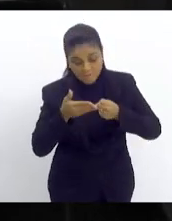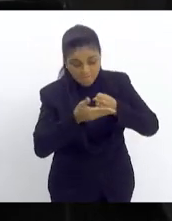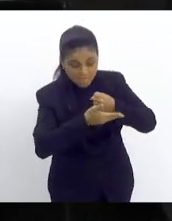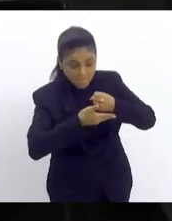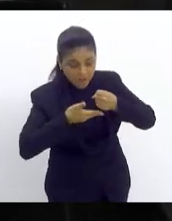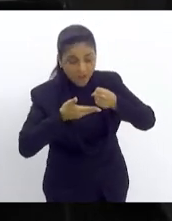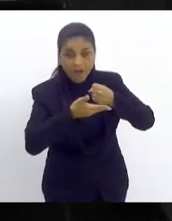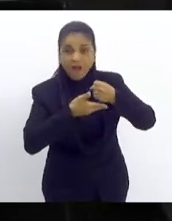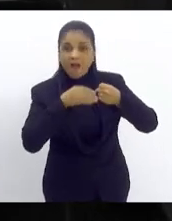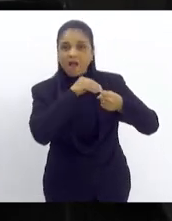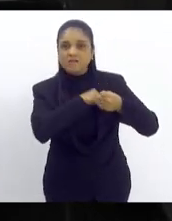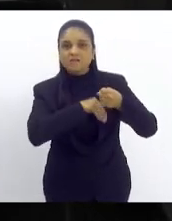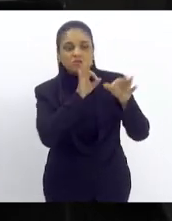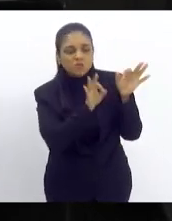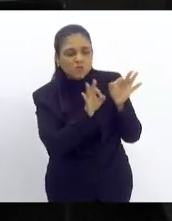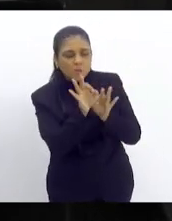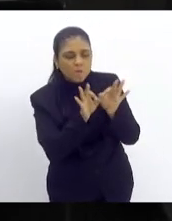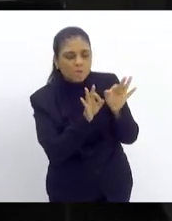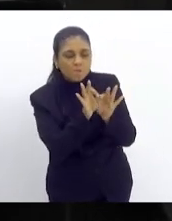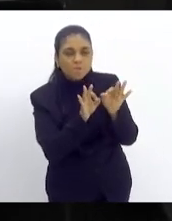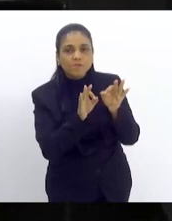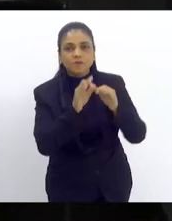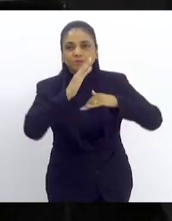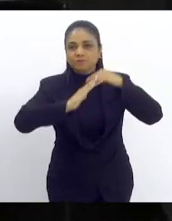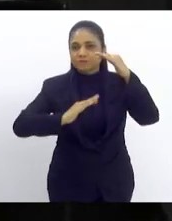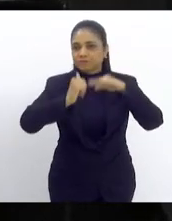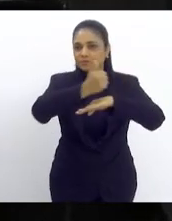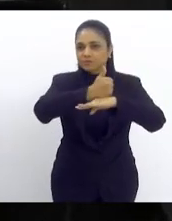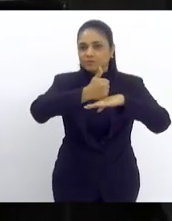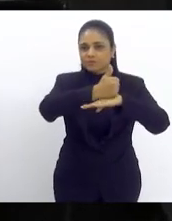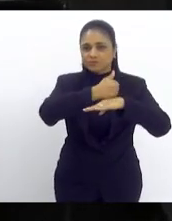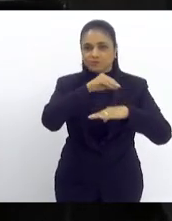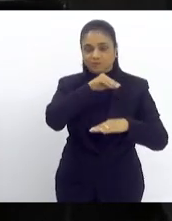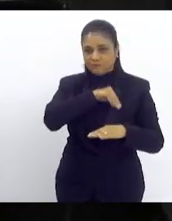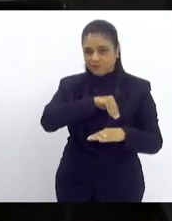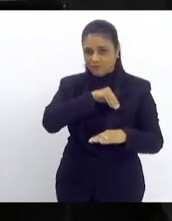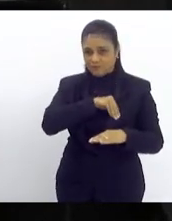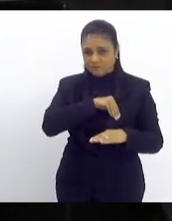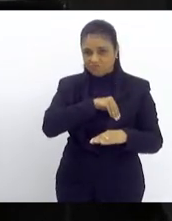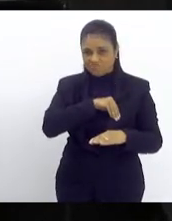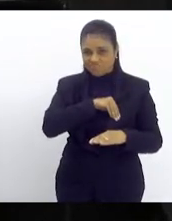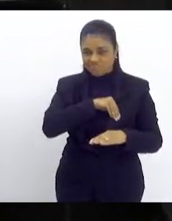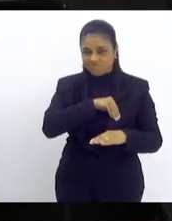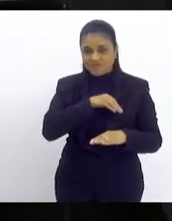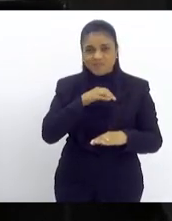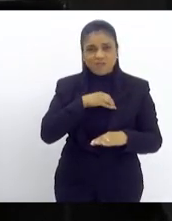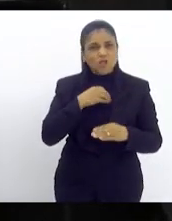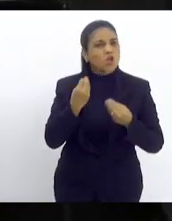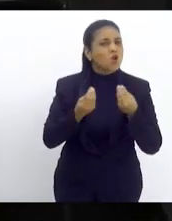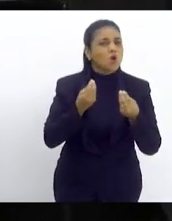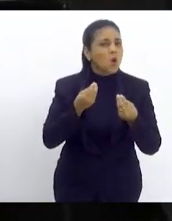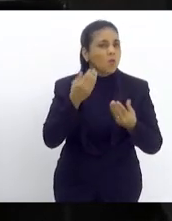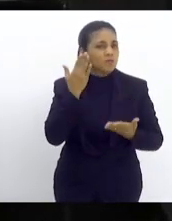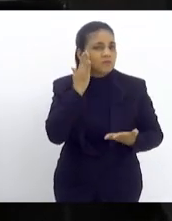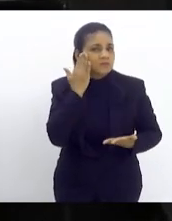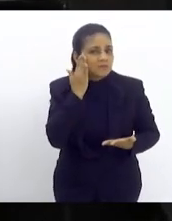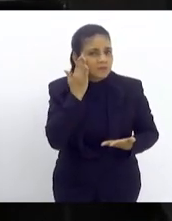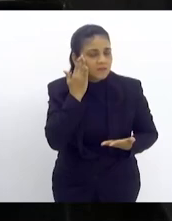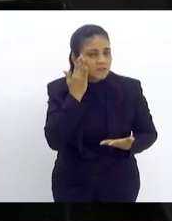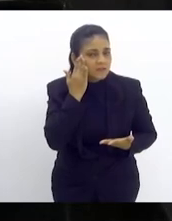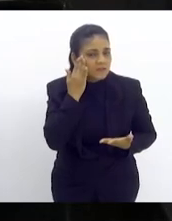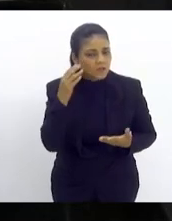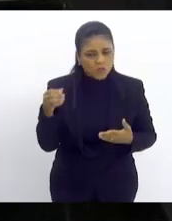do plano de cargos e salários a gente não pode entender que esse novo